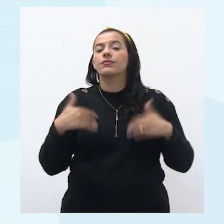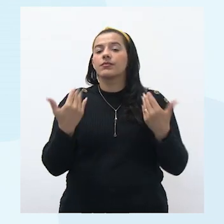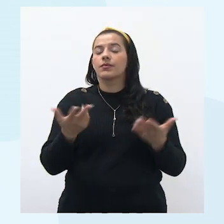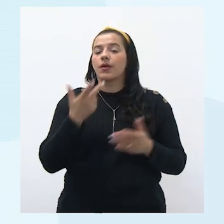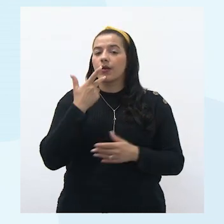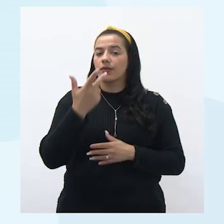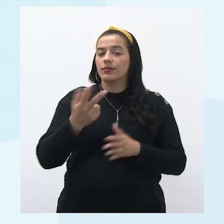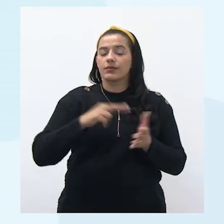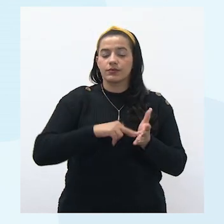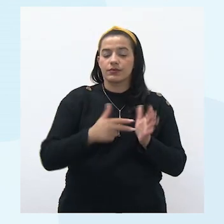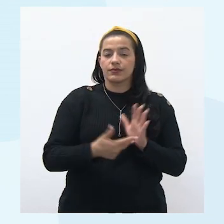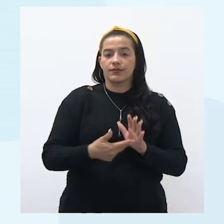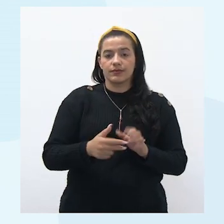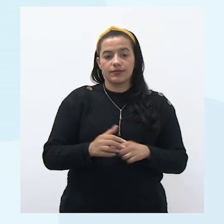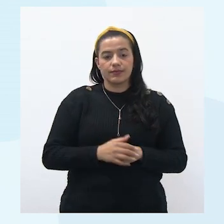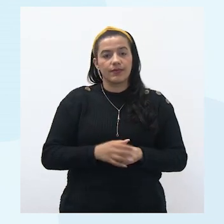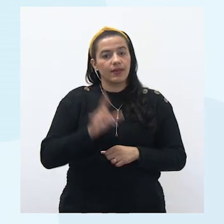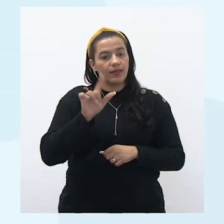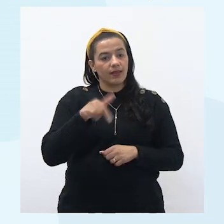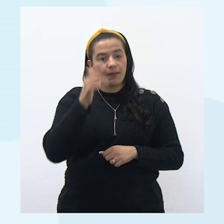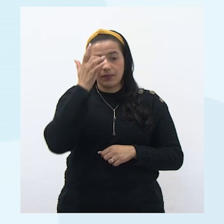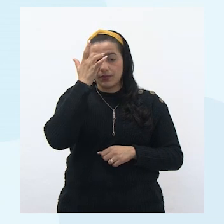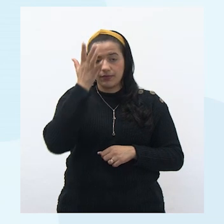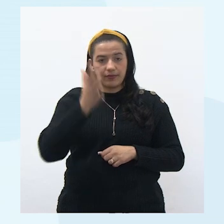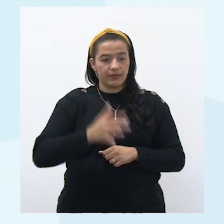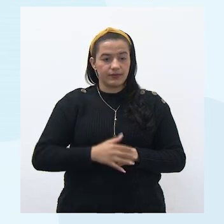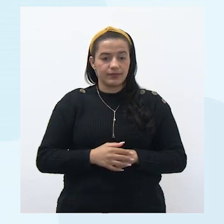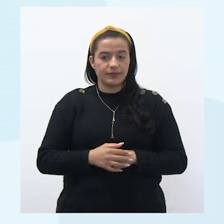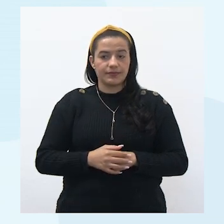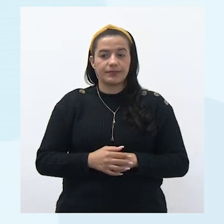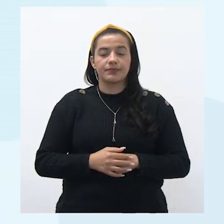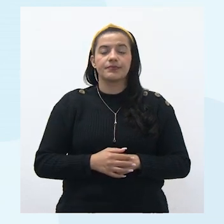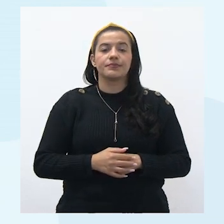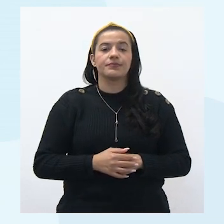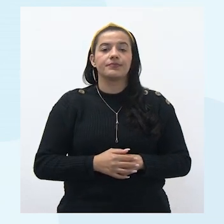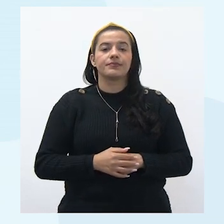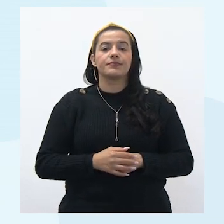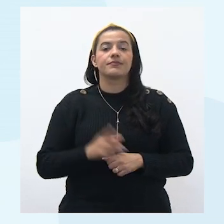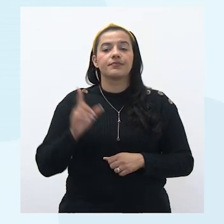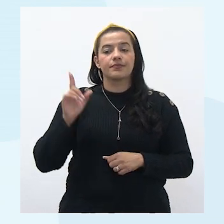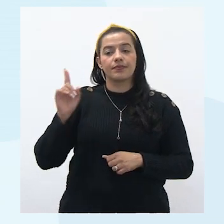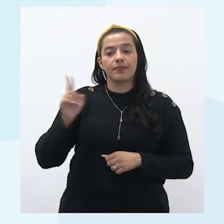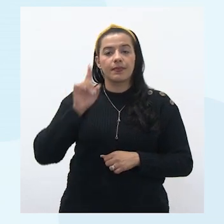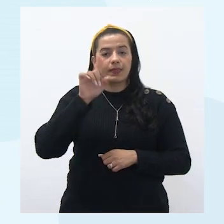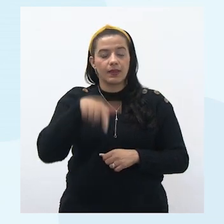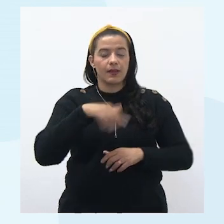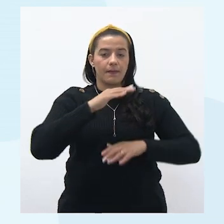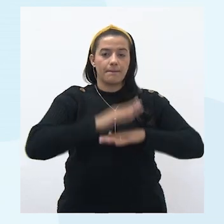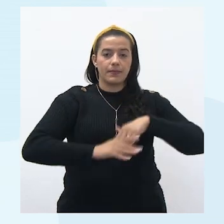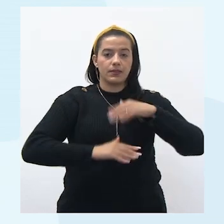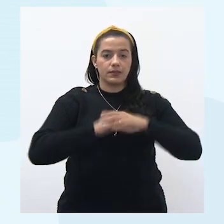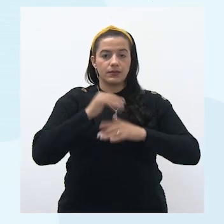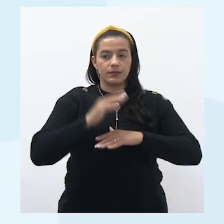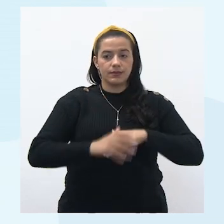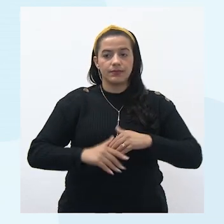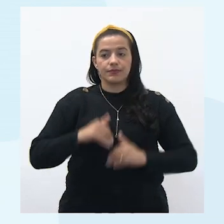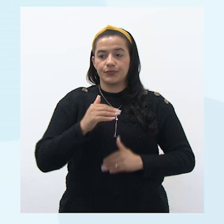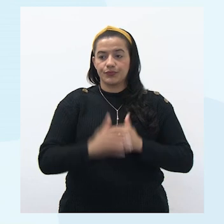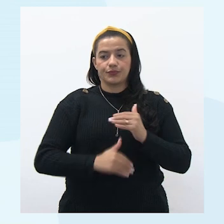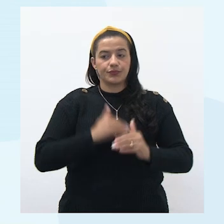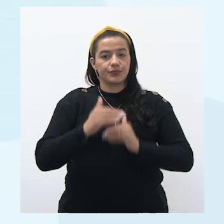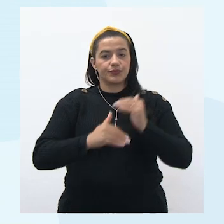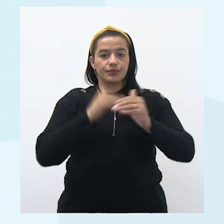essa definição, mas está muito fácil. É o seguinte, é a habilidade de